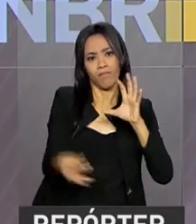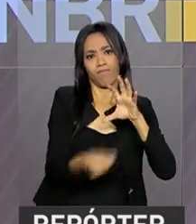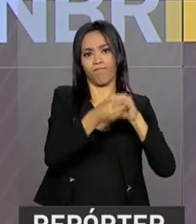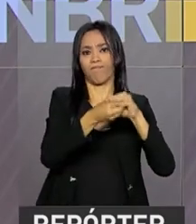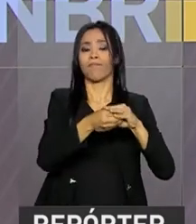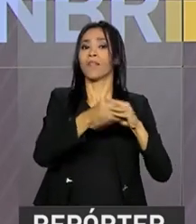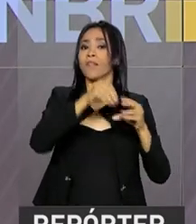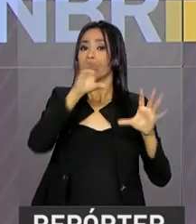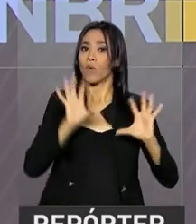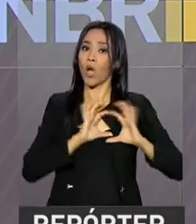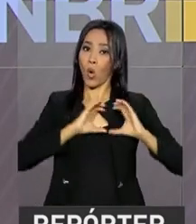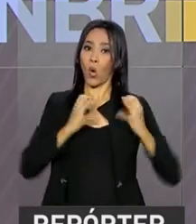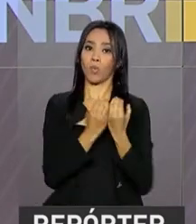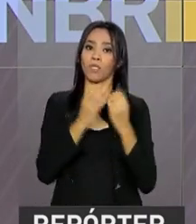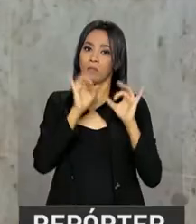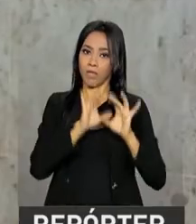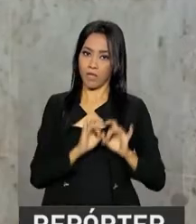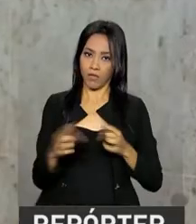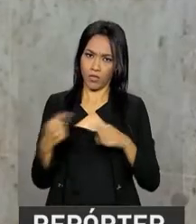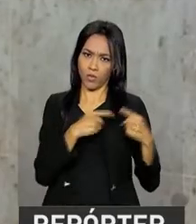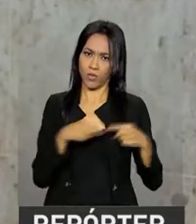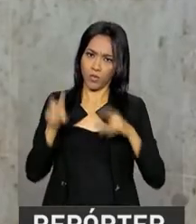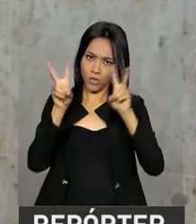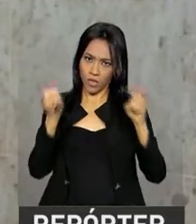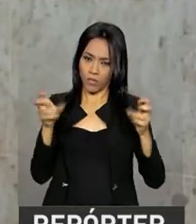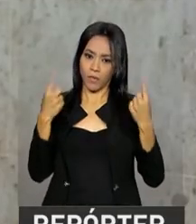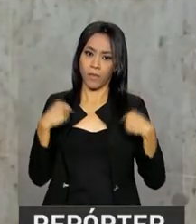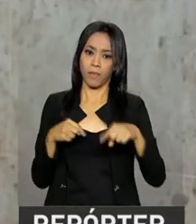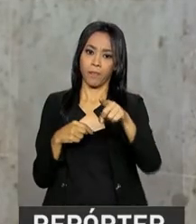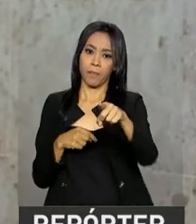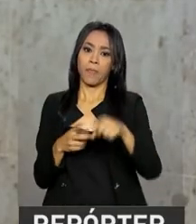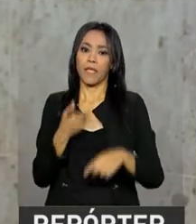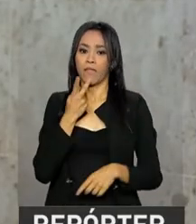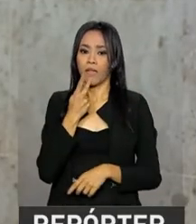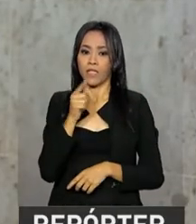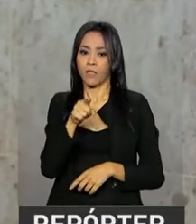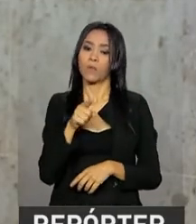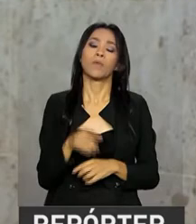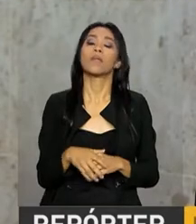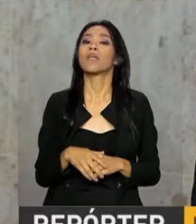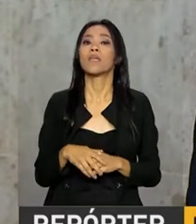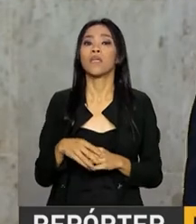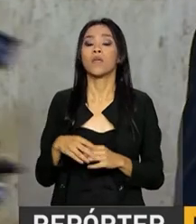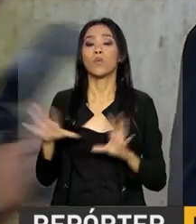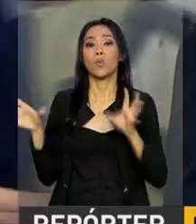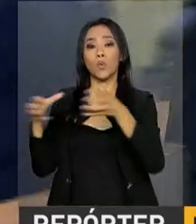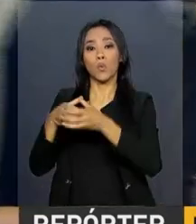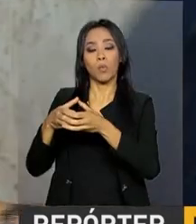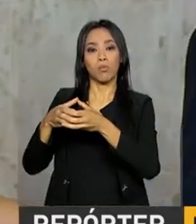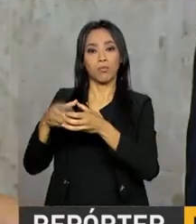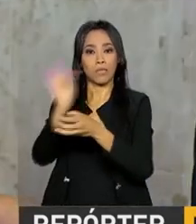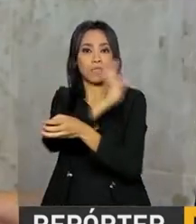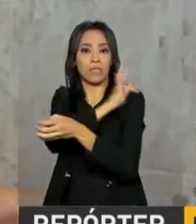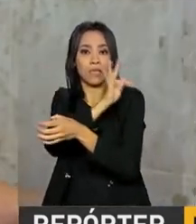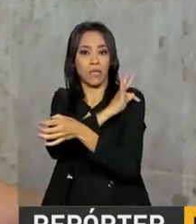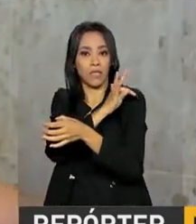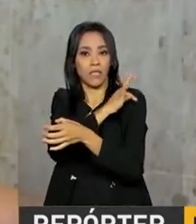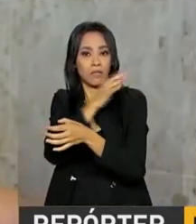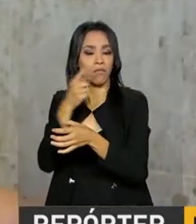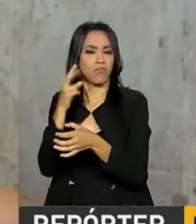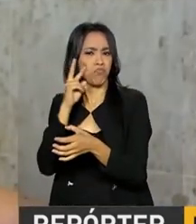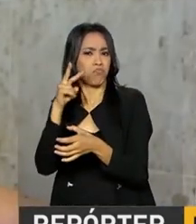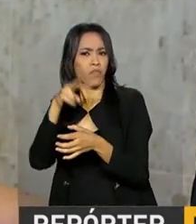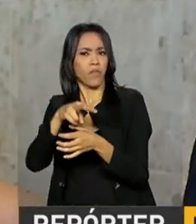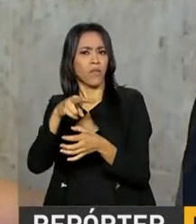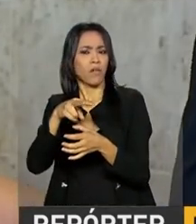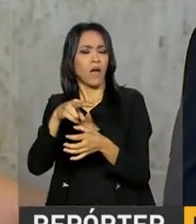que debate o tema aqui técnica está procurando a compatibilizar a compatibilização da proposta é